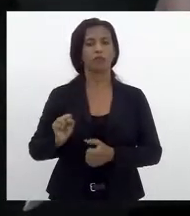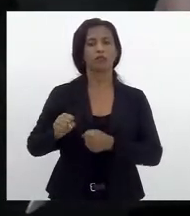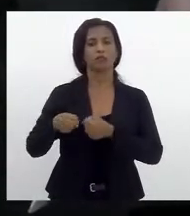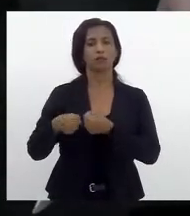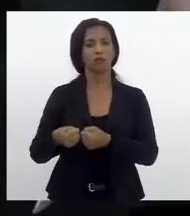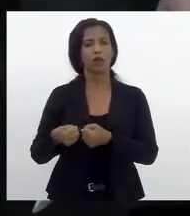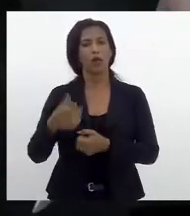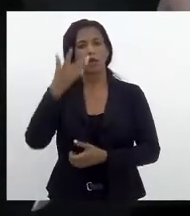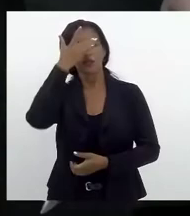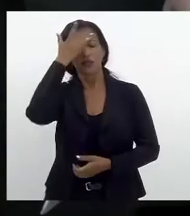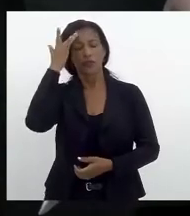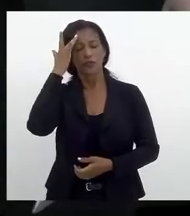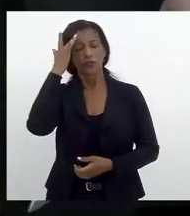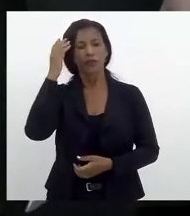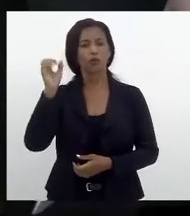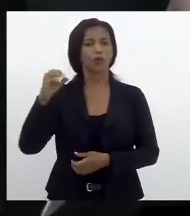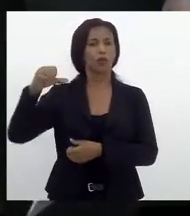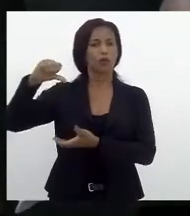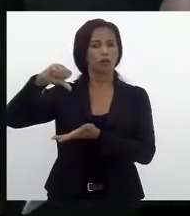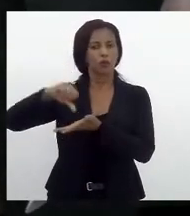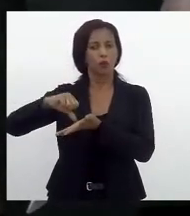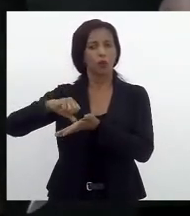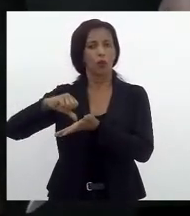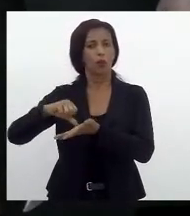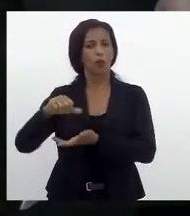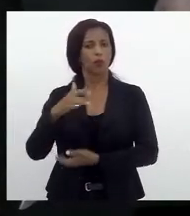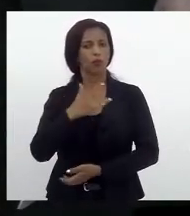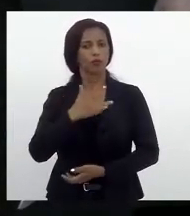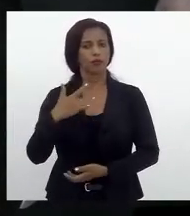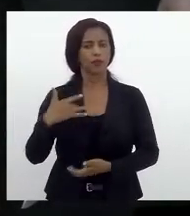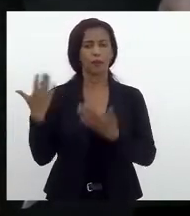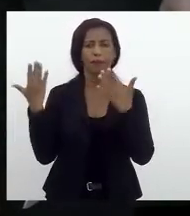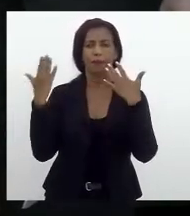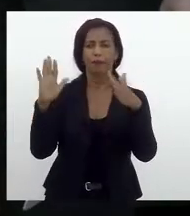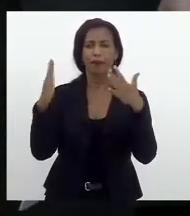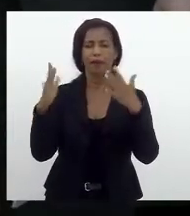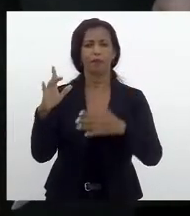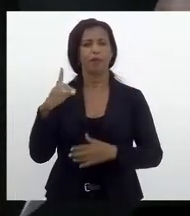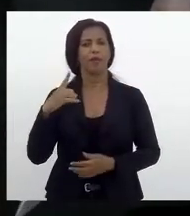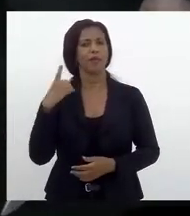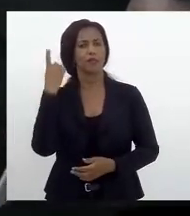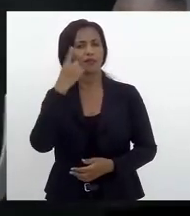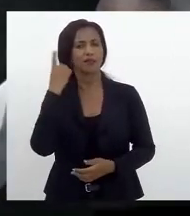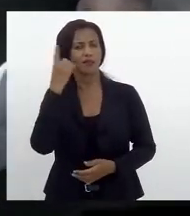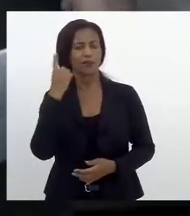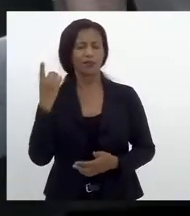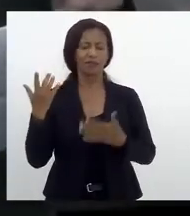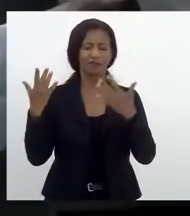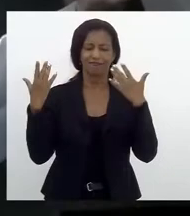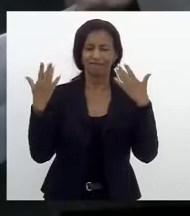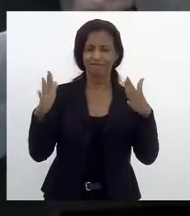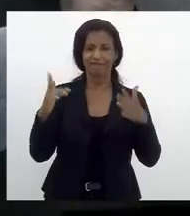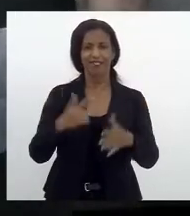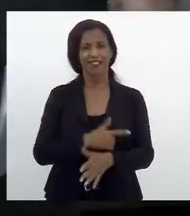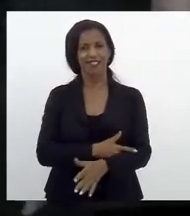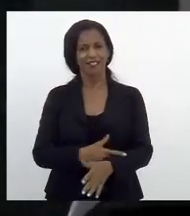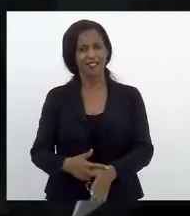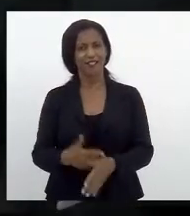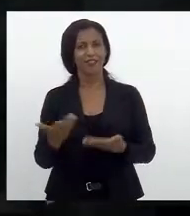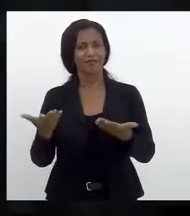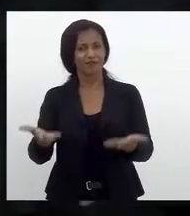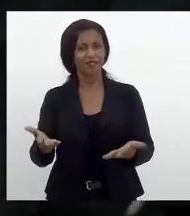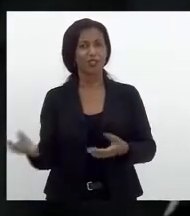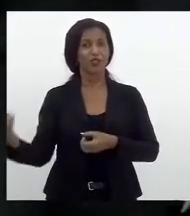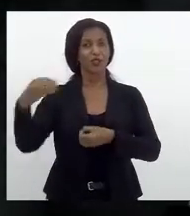aos pacientes nas unidades de saúde. Portanto, parabéns à deputada enfermeira Rejane, parabéns a mais esse gesto que a LERJ pratica